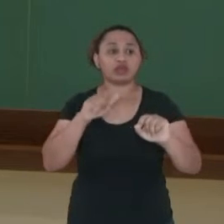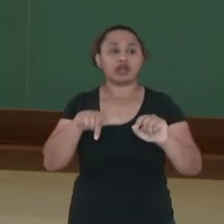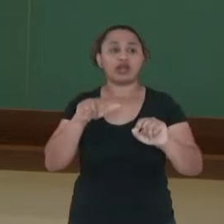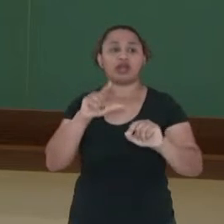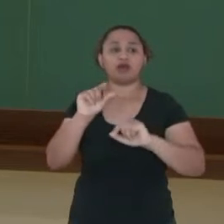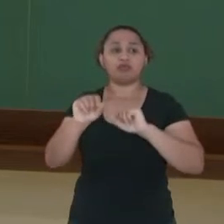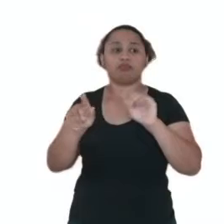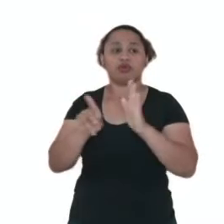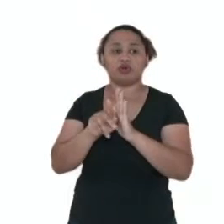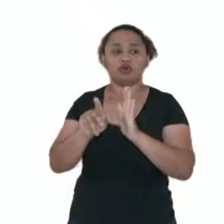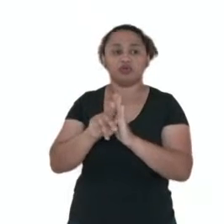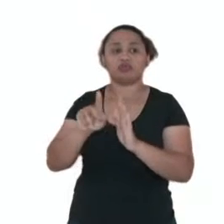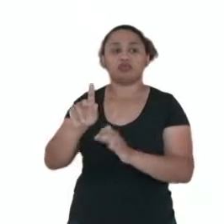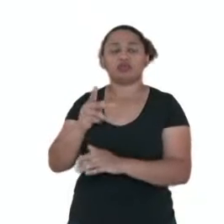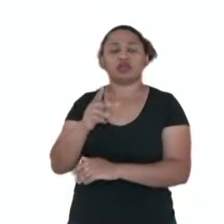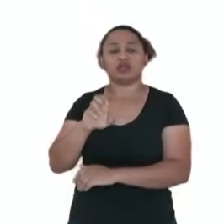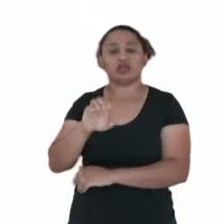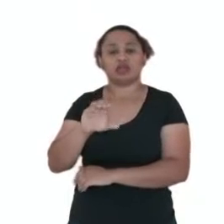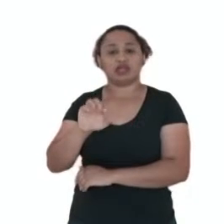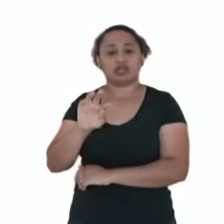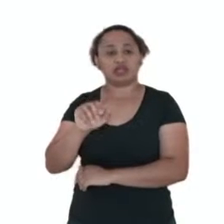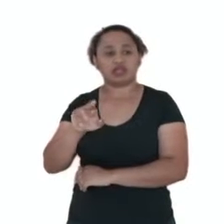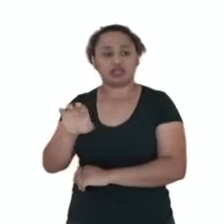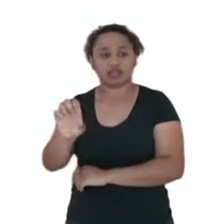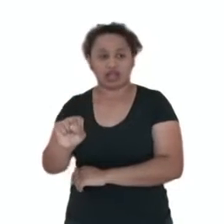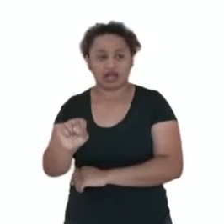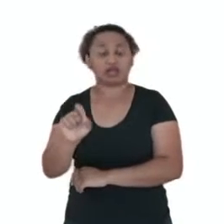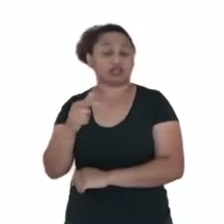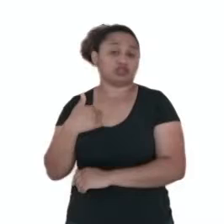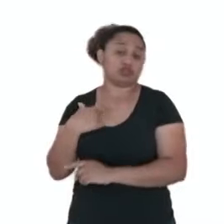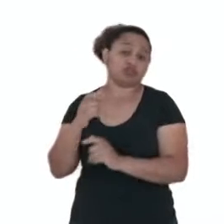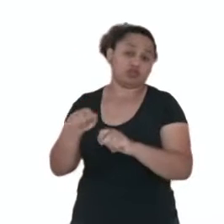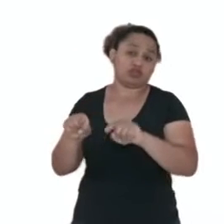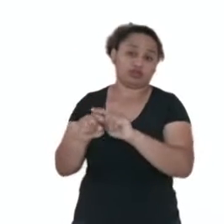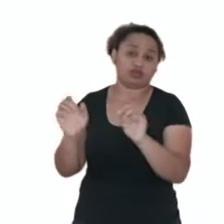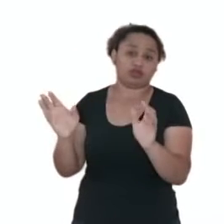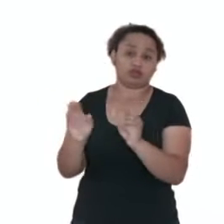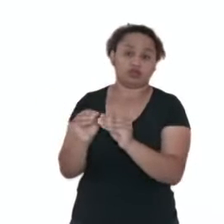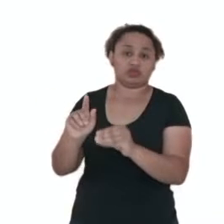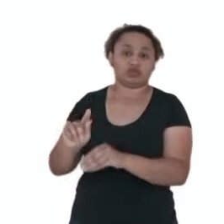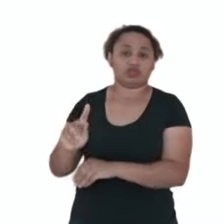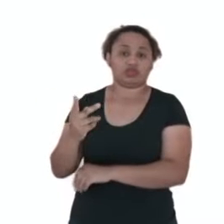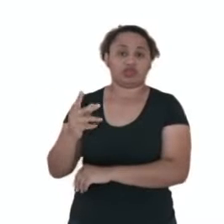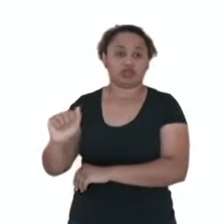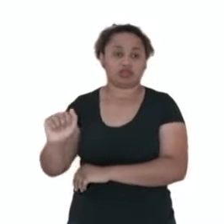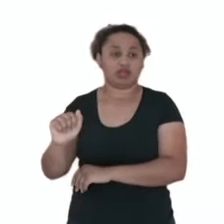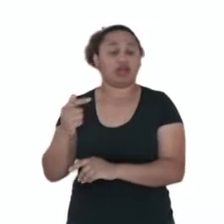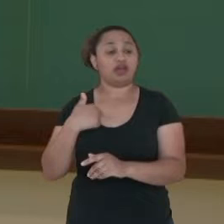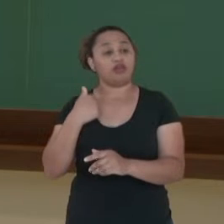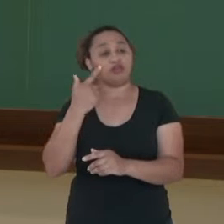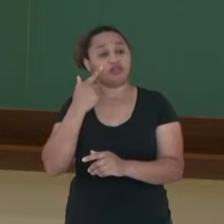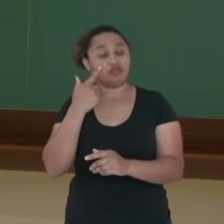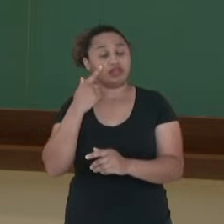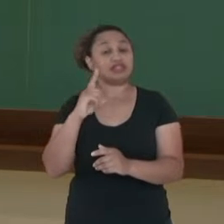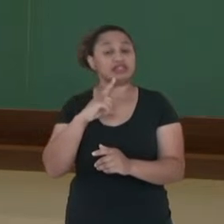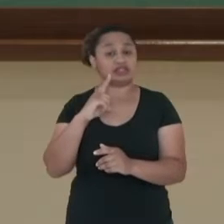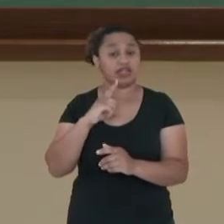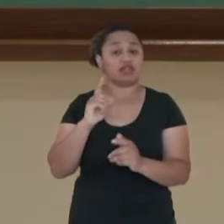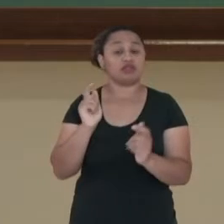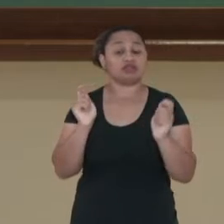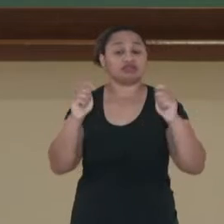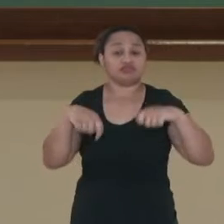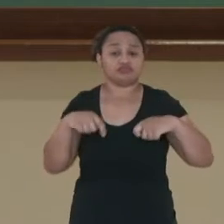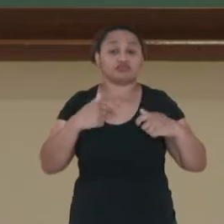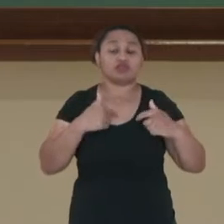globais, GHA. Ele compara os diferentes padrões de consumo e verifica se estão dentro da capacidade ecológica do planeta. Qual